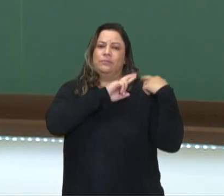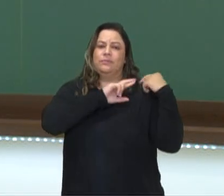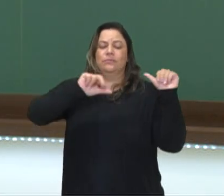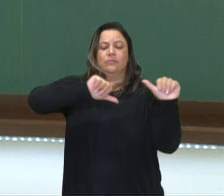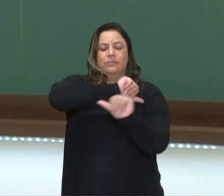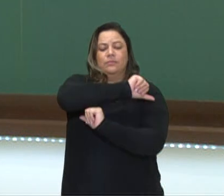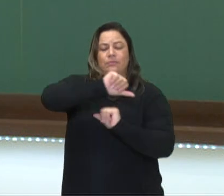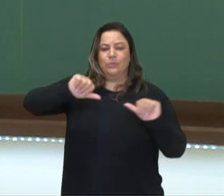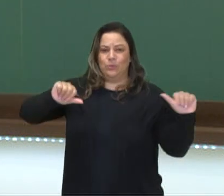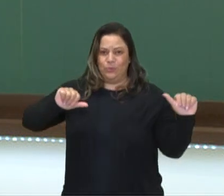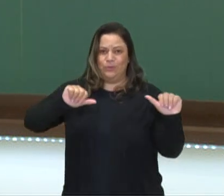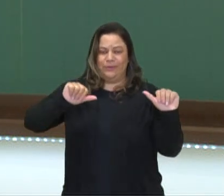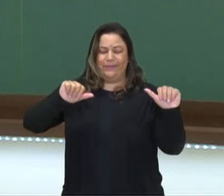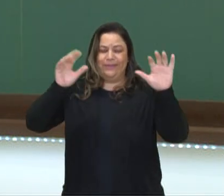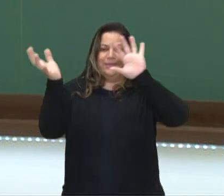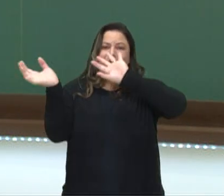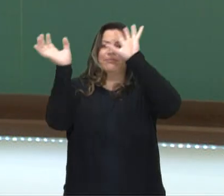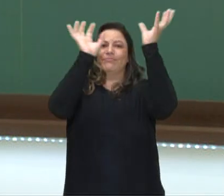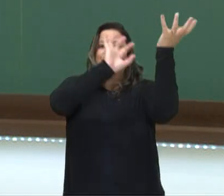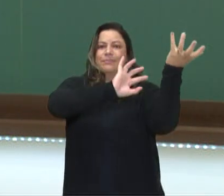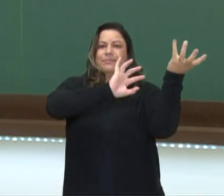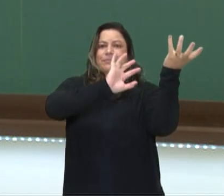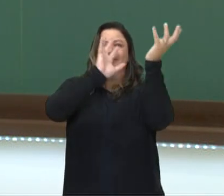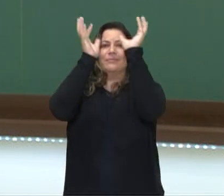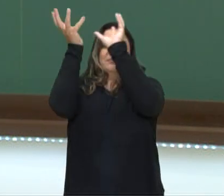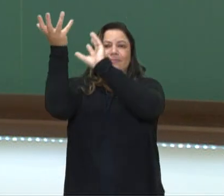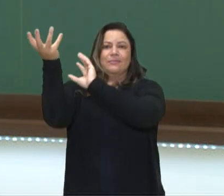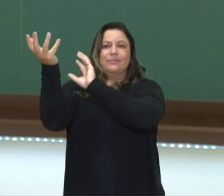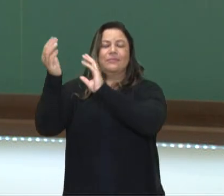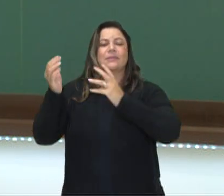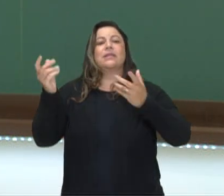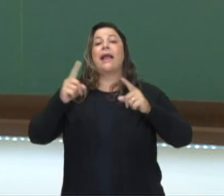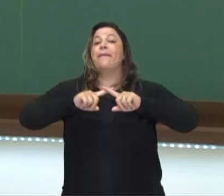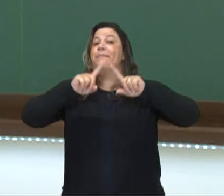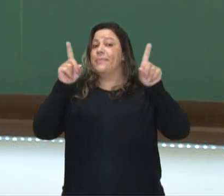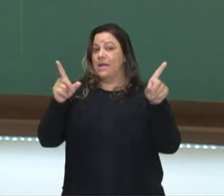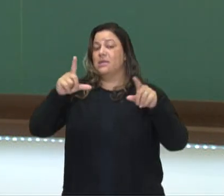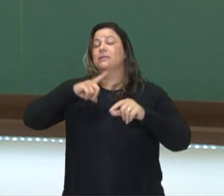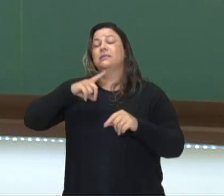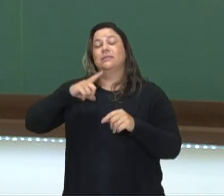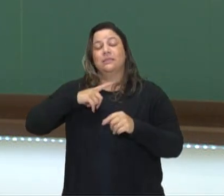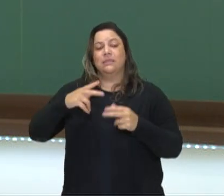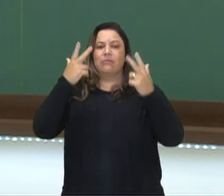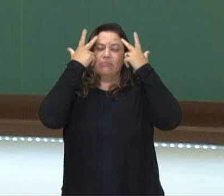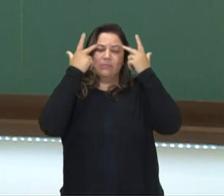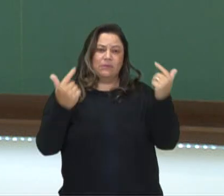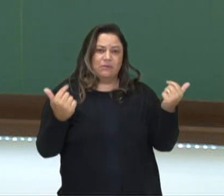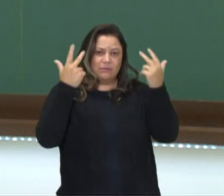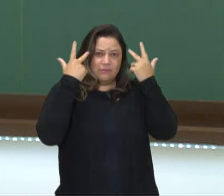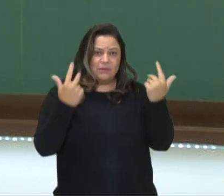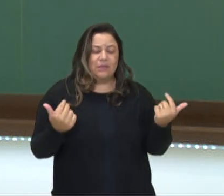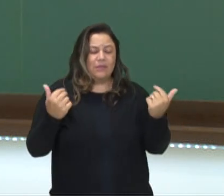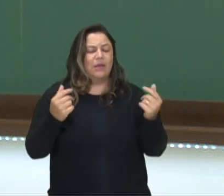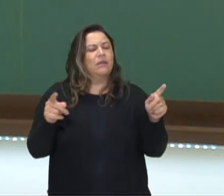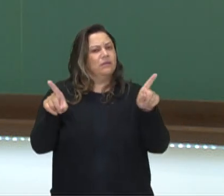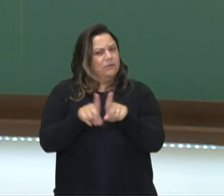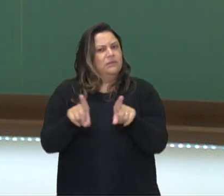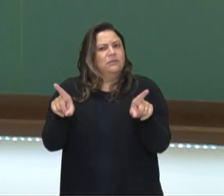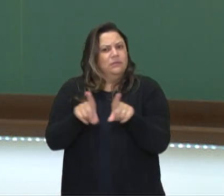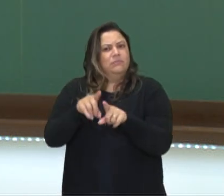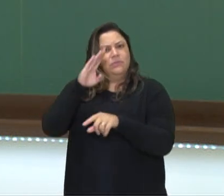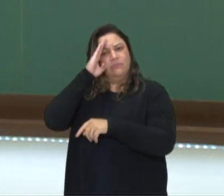climáticas, sejam elas globais, regionais ou locais. Nós temos os fatores naturais também desempenhando um